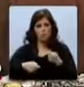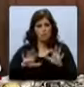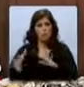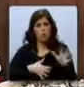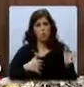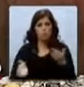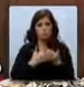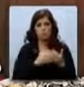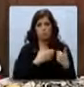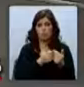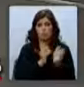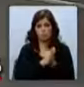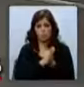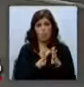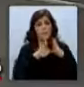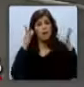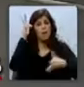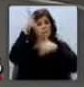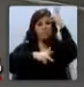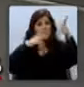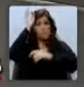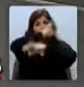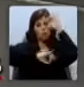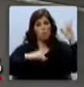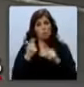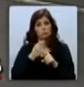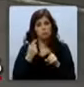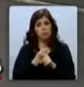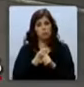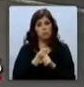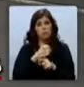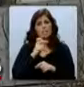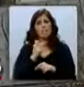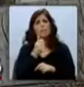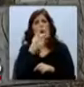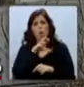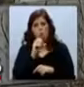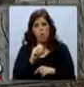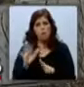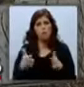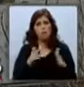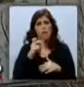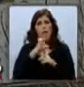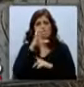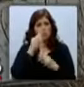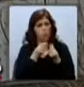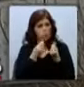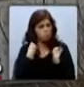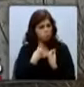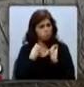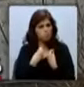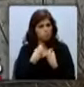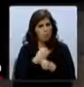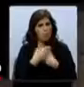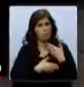todo fechado. Uma das maiores fábricas da Europa de produtos com alto teor de carbono para produção de aço de alta qualidade está a